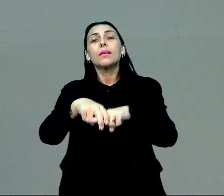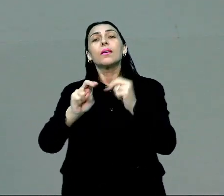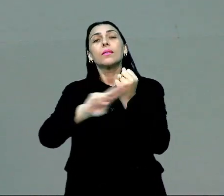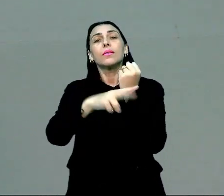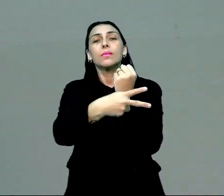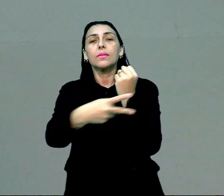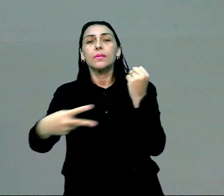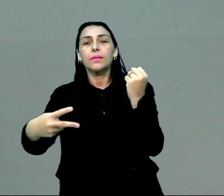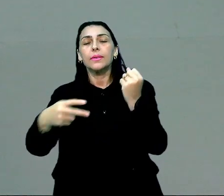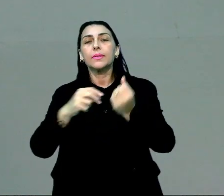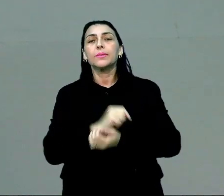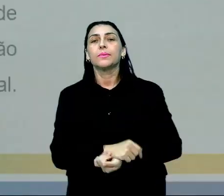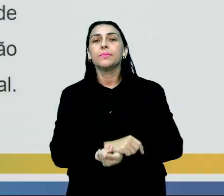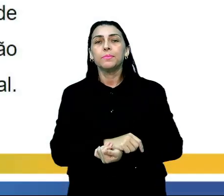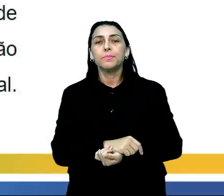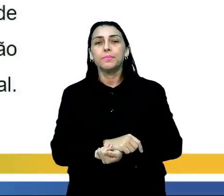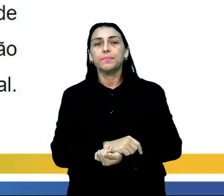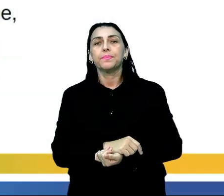seria a consequência.